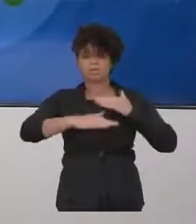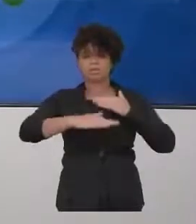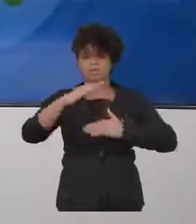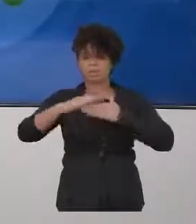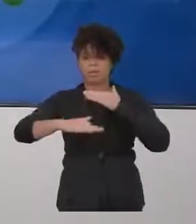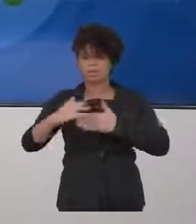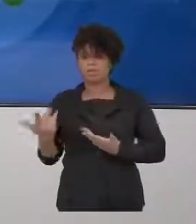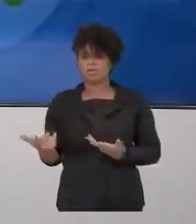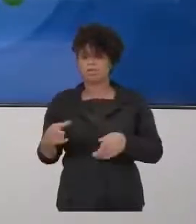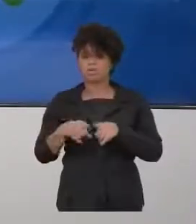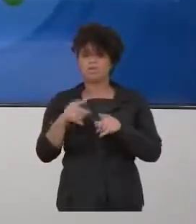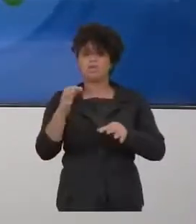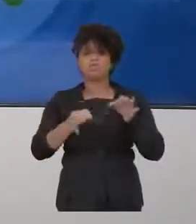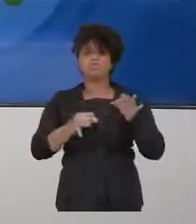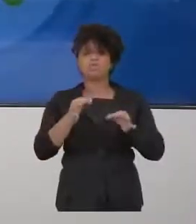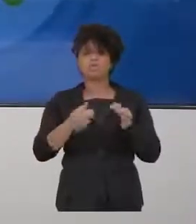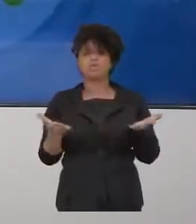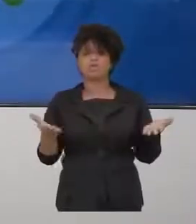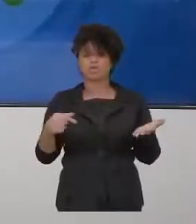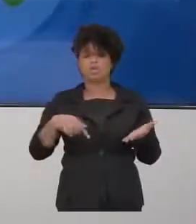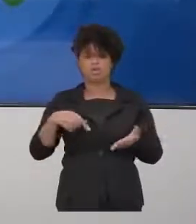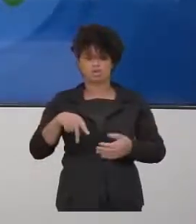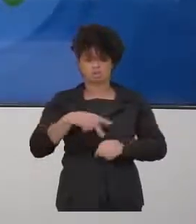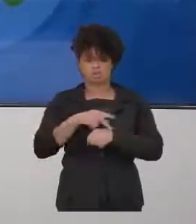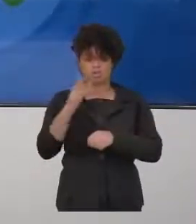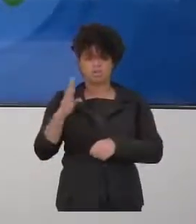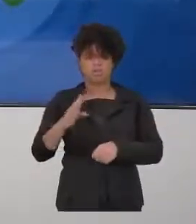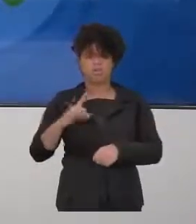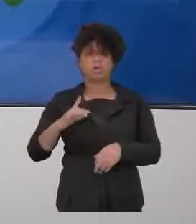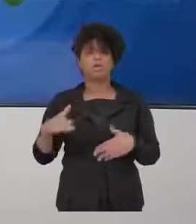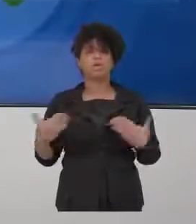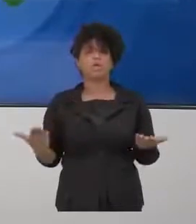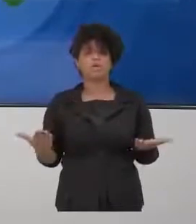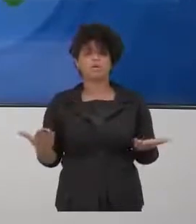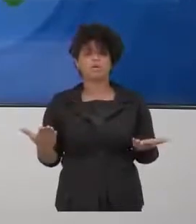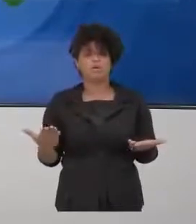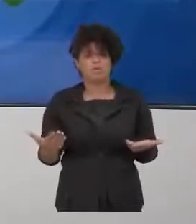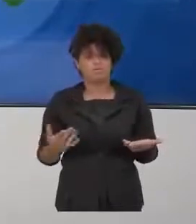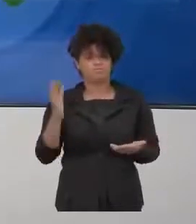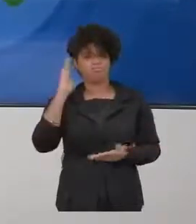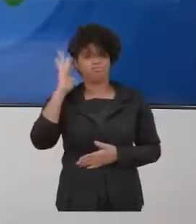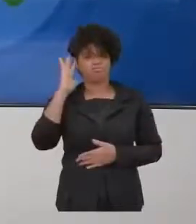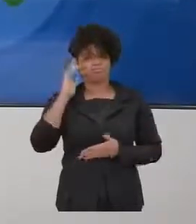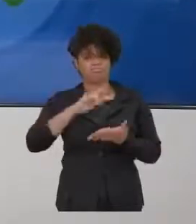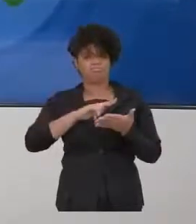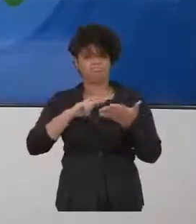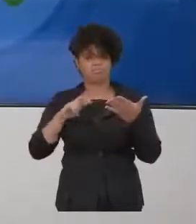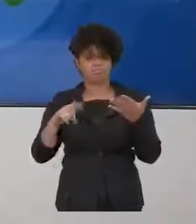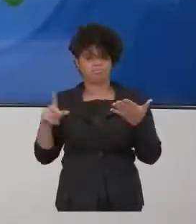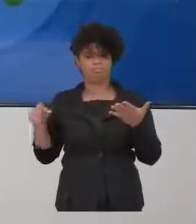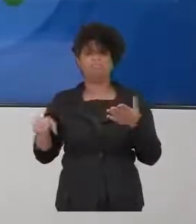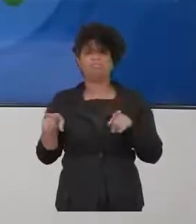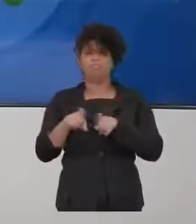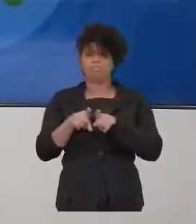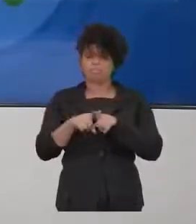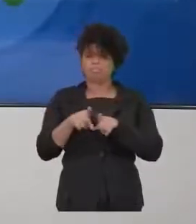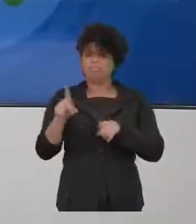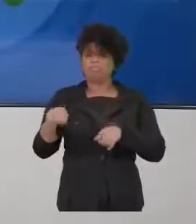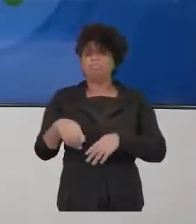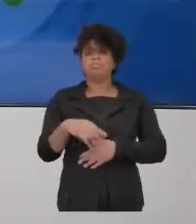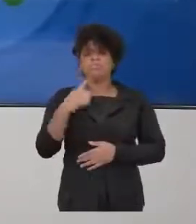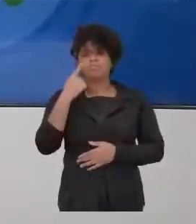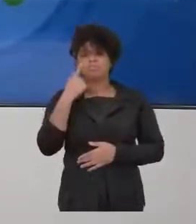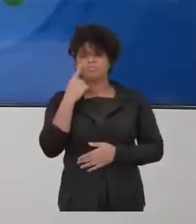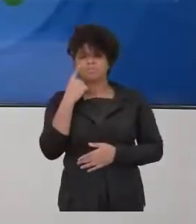de justiça que a gente tem no Brasil, o tipo de justiçamento. Então, a gente tem que pensar muita coisa, de injustiçamento também. Então,